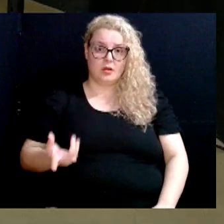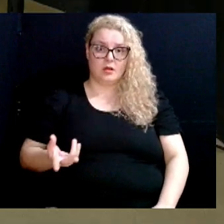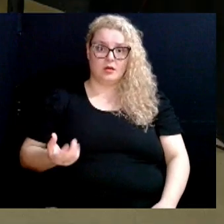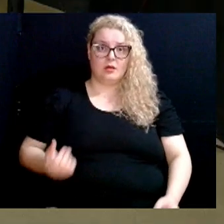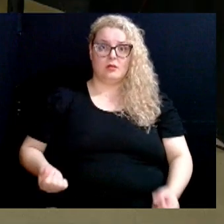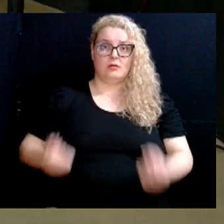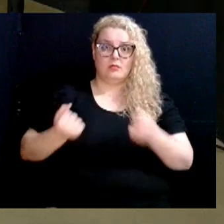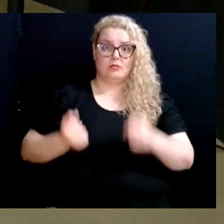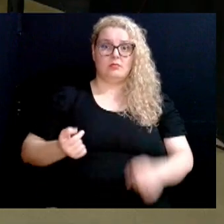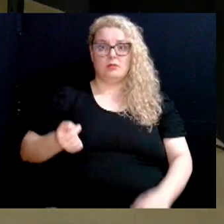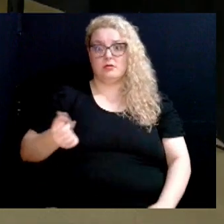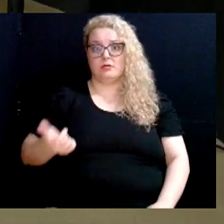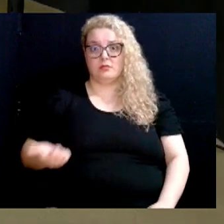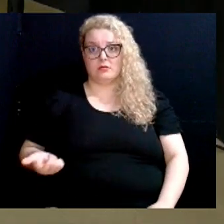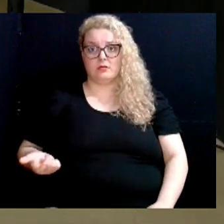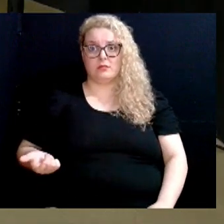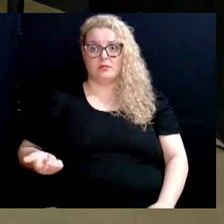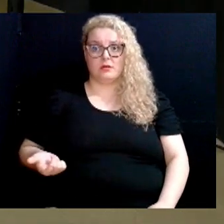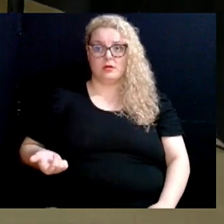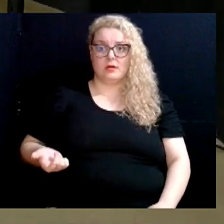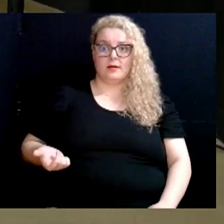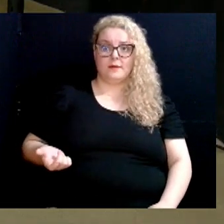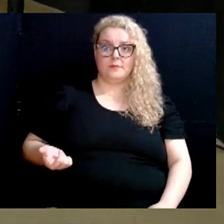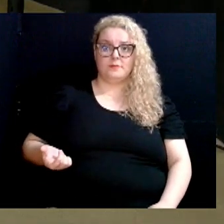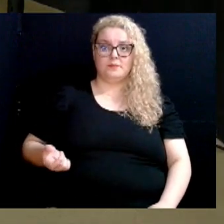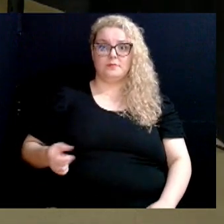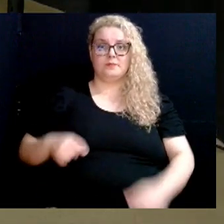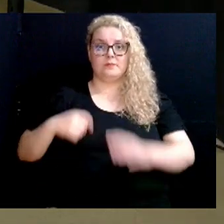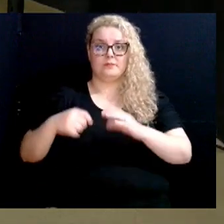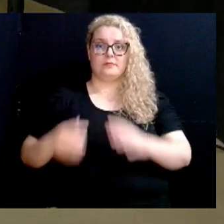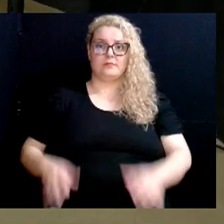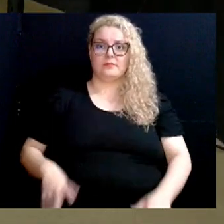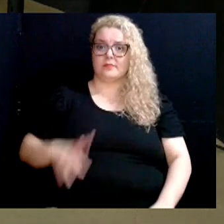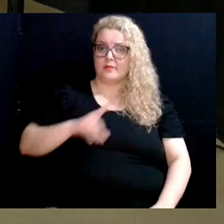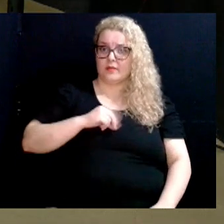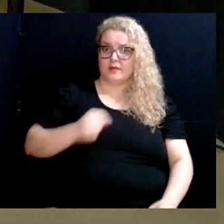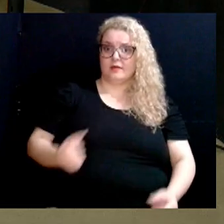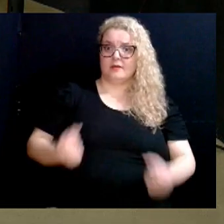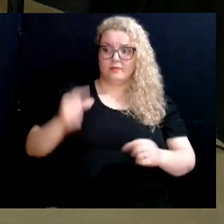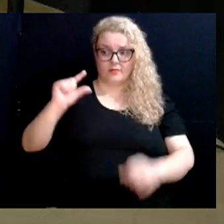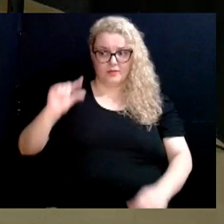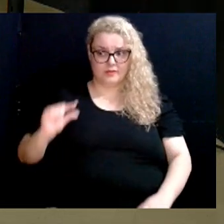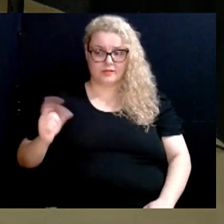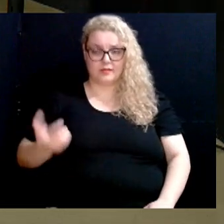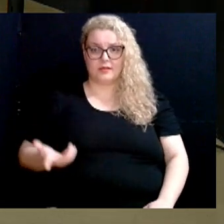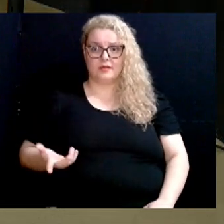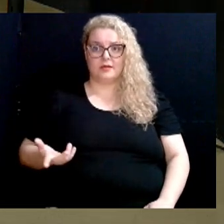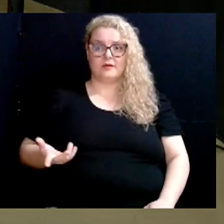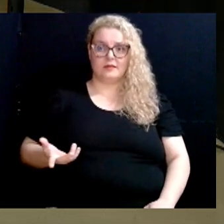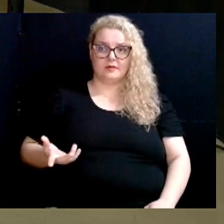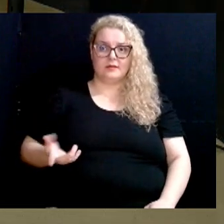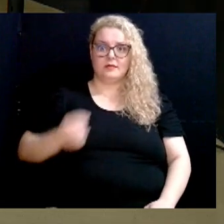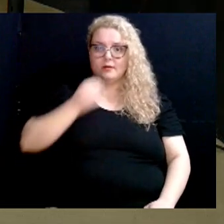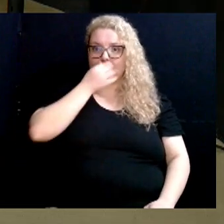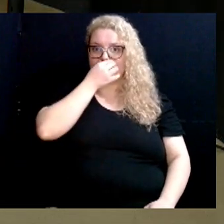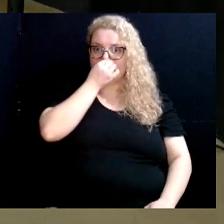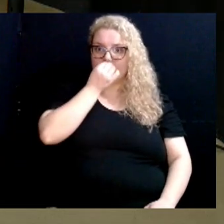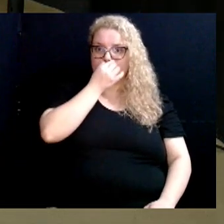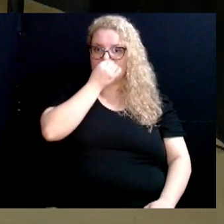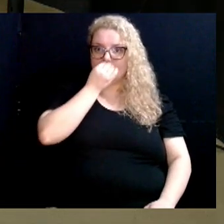pouco, hein? Você publicou aquele vídeo, o peso tá pouco, hein? Nossa, tem essas coisinhas,